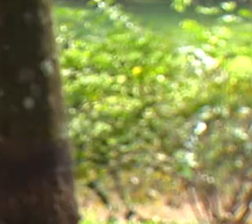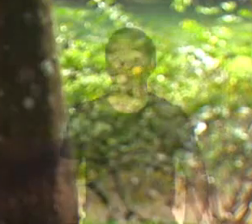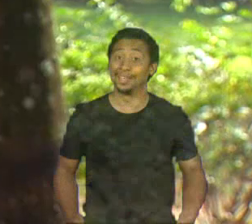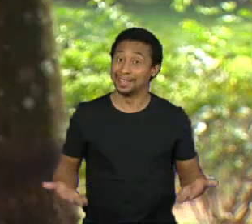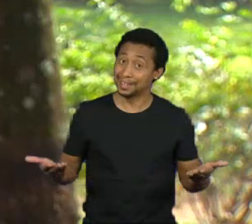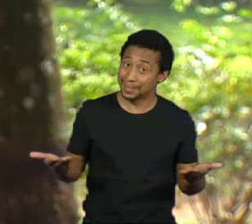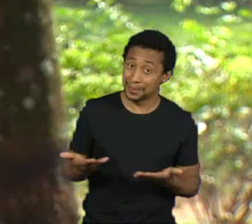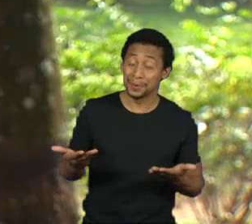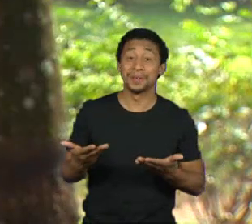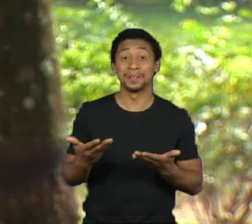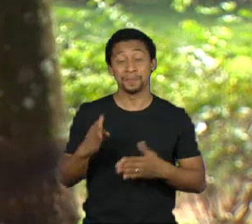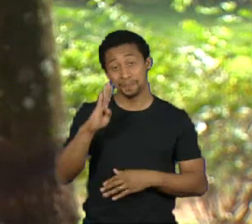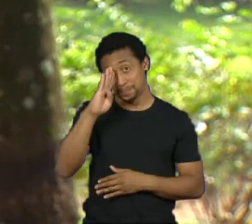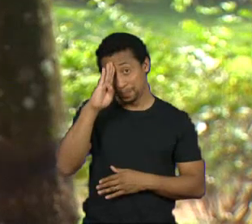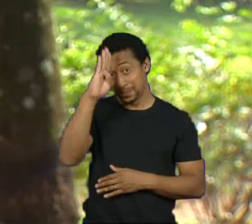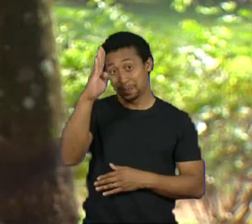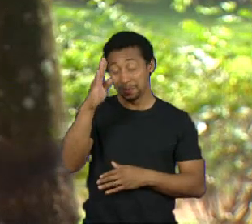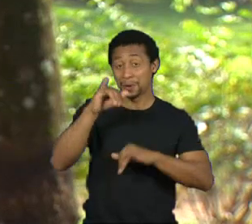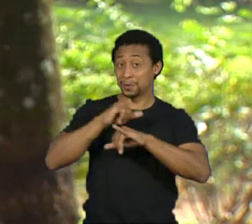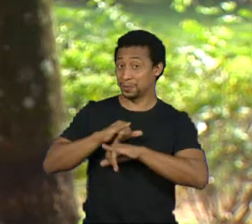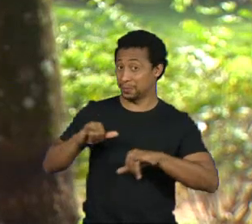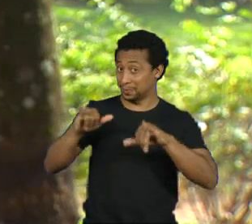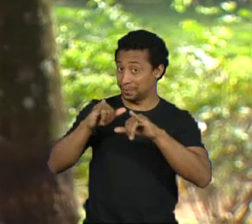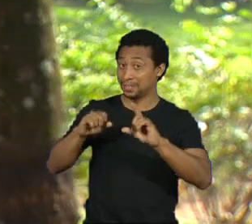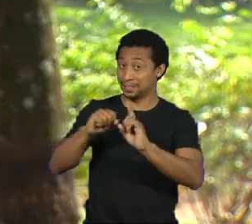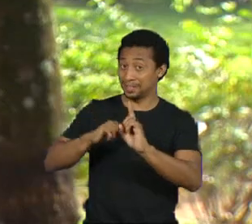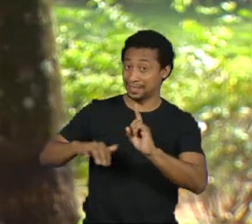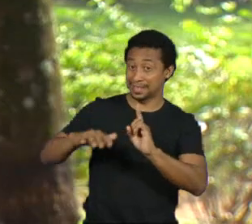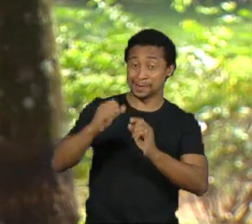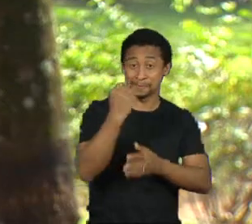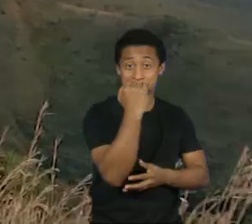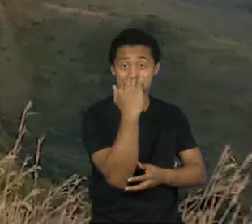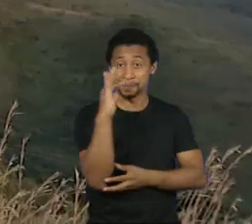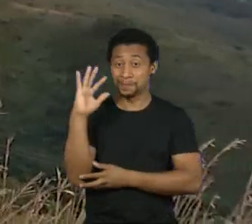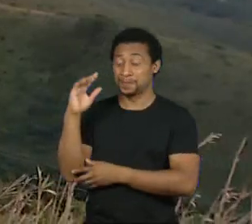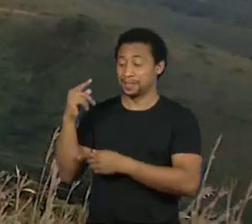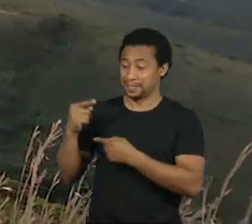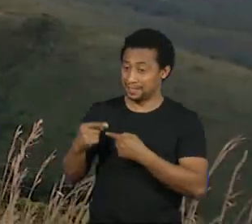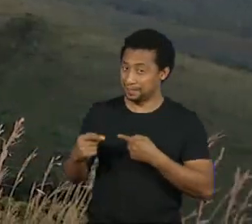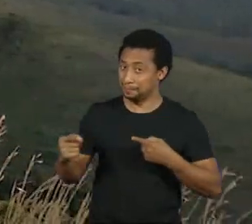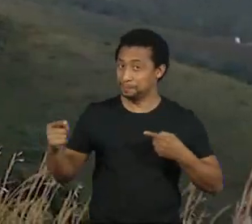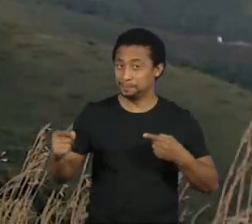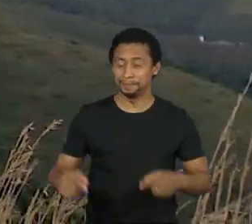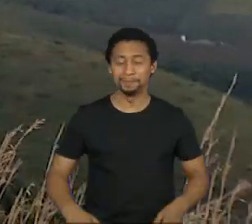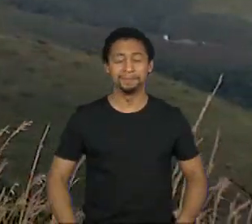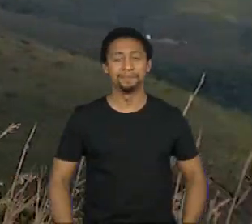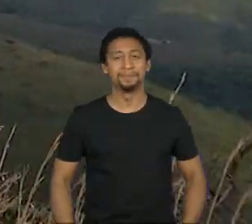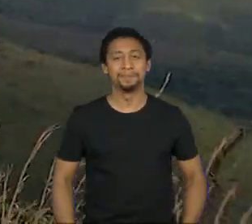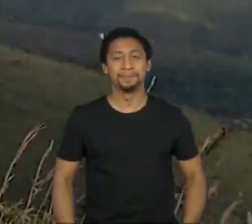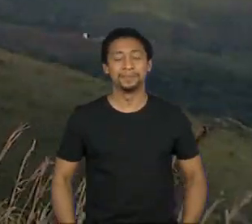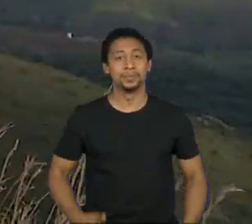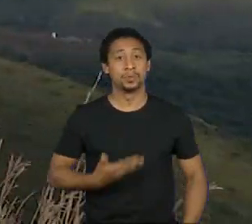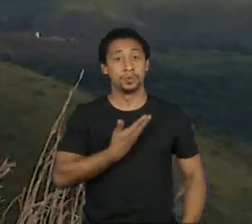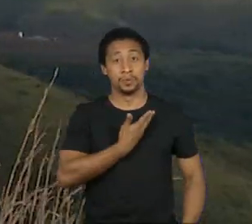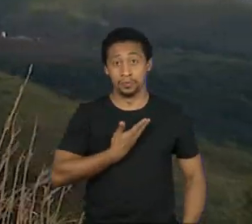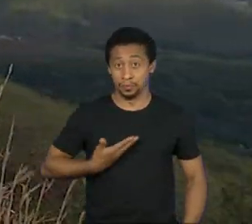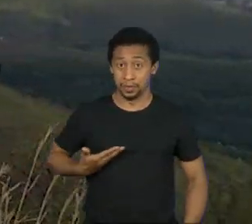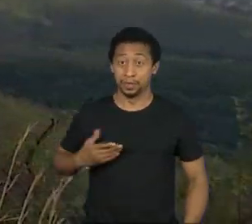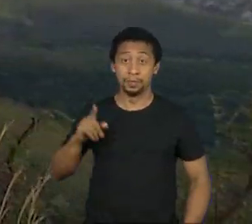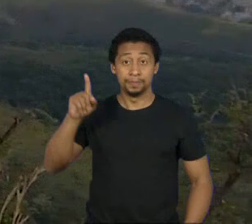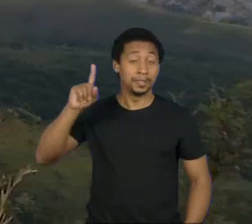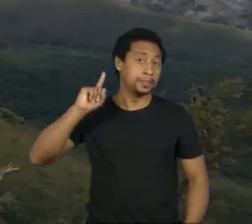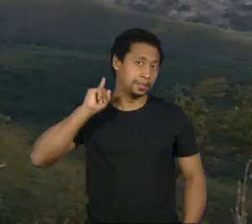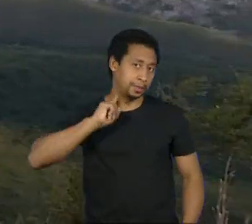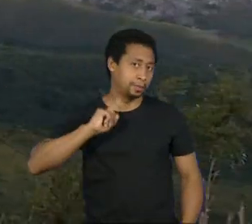Agora, as principais notícias socioambientais da semana. O governo de Minas Gerais